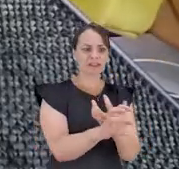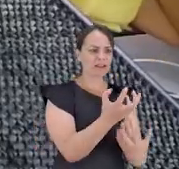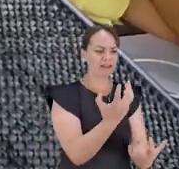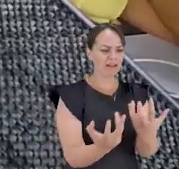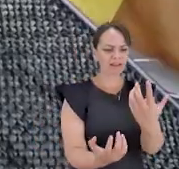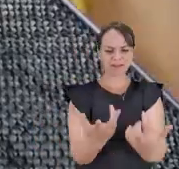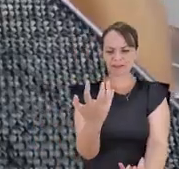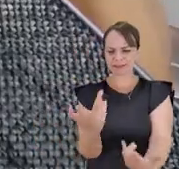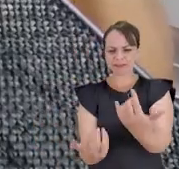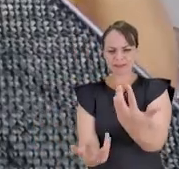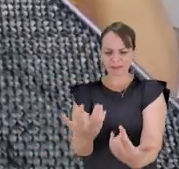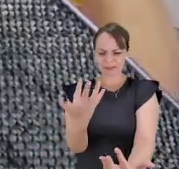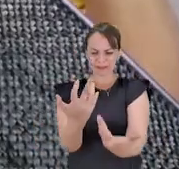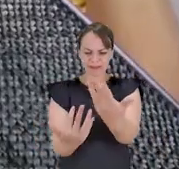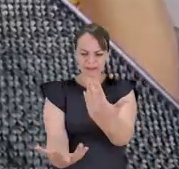em meu peito